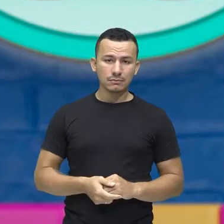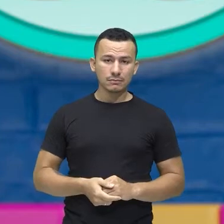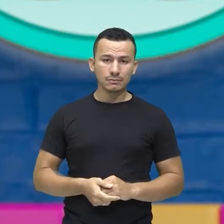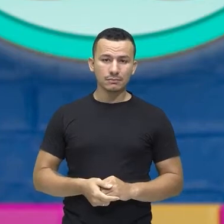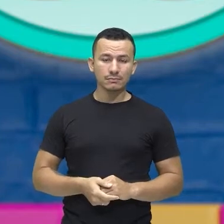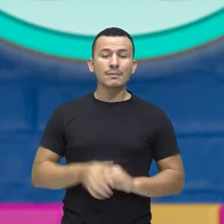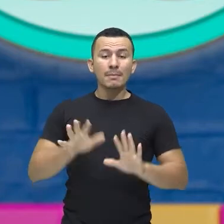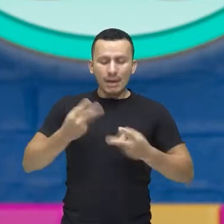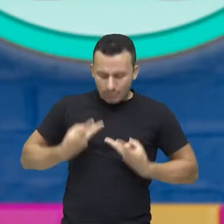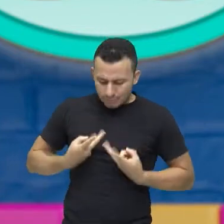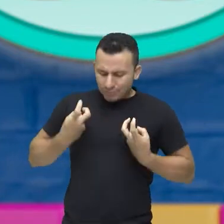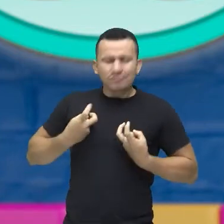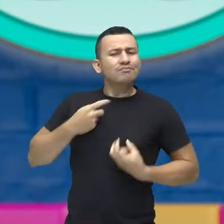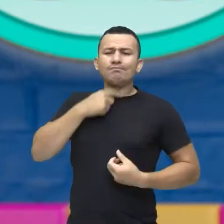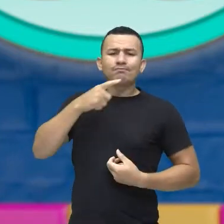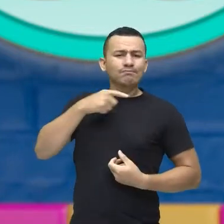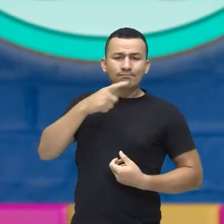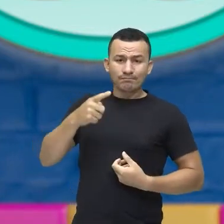tenho conseguido.